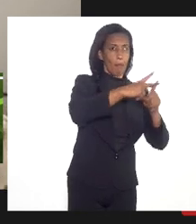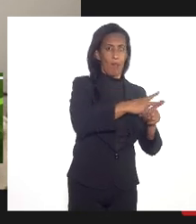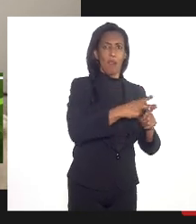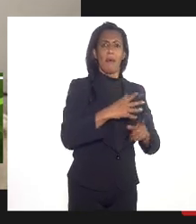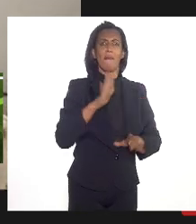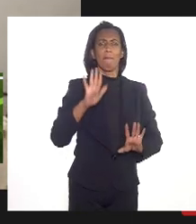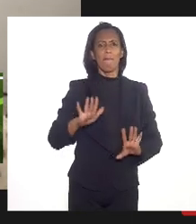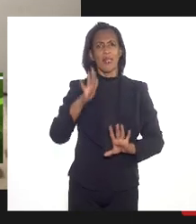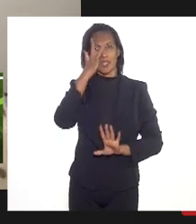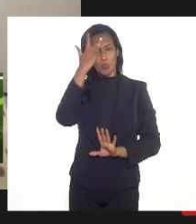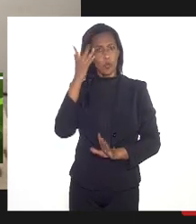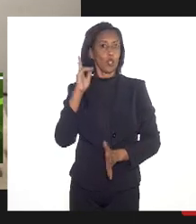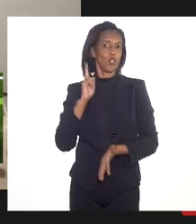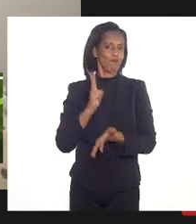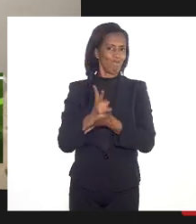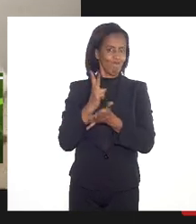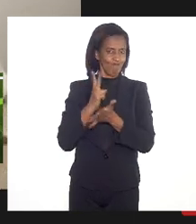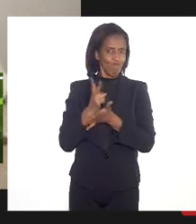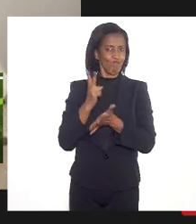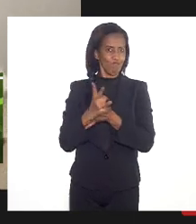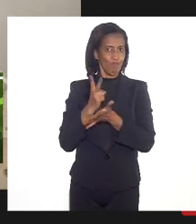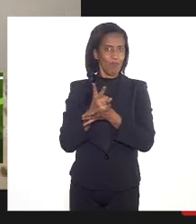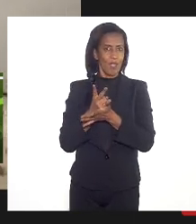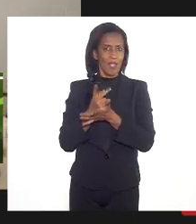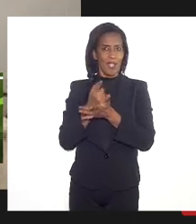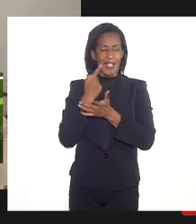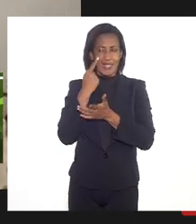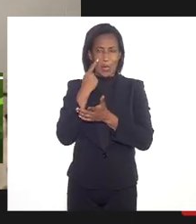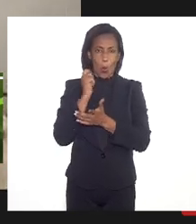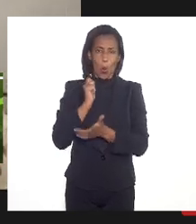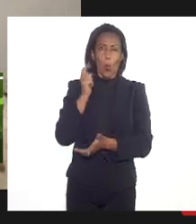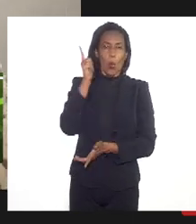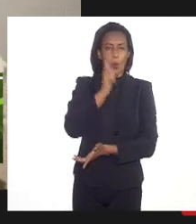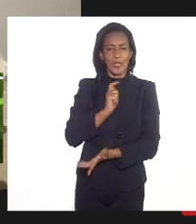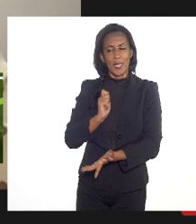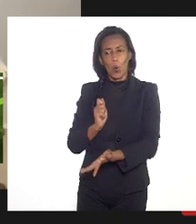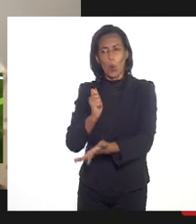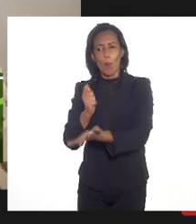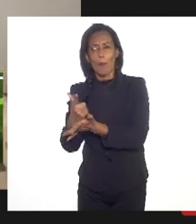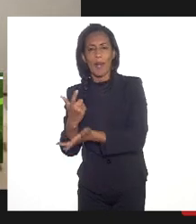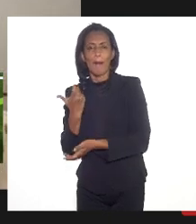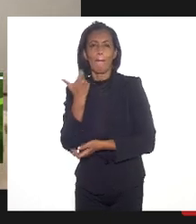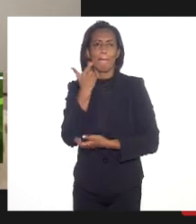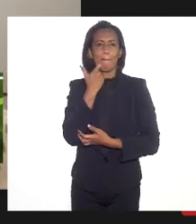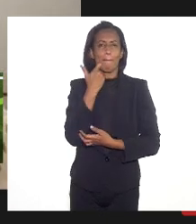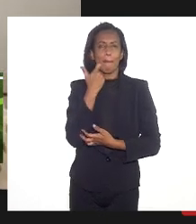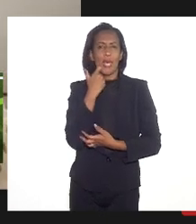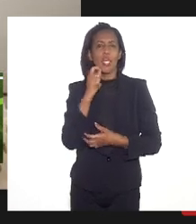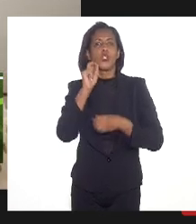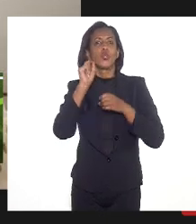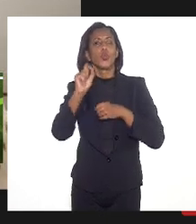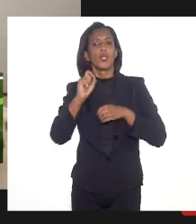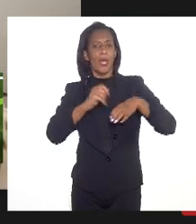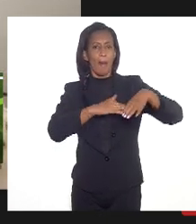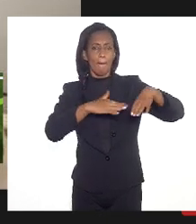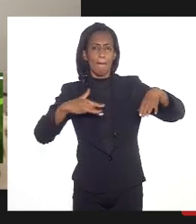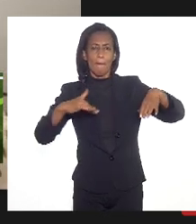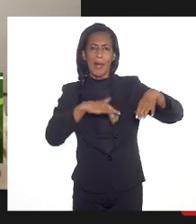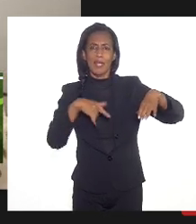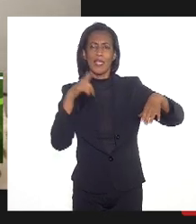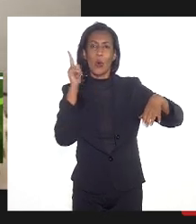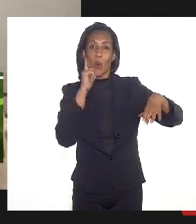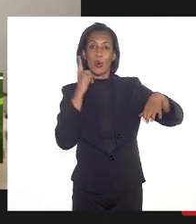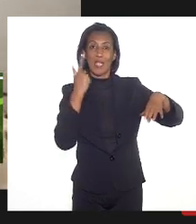aí tendo o acesso ao peixe, tendo acesso àquilo que a Baía de Guanabara nos fornece, e uma Baía